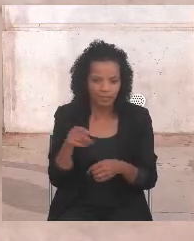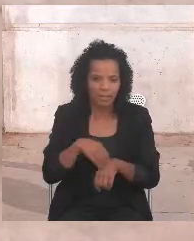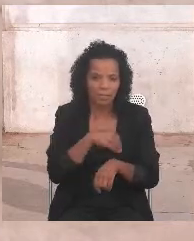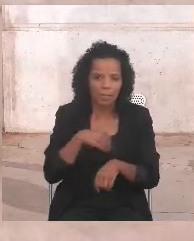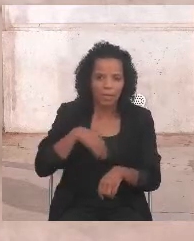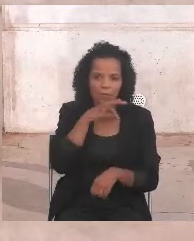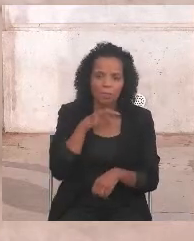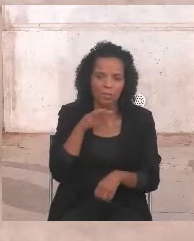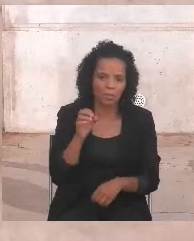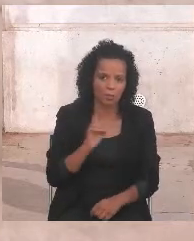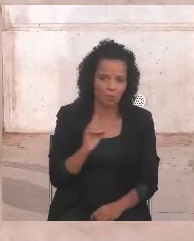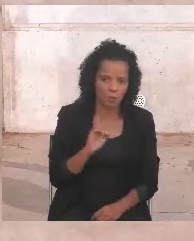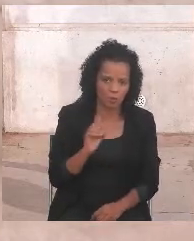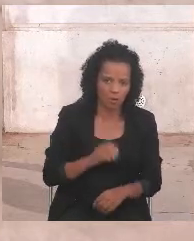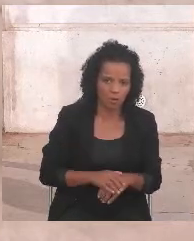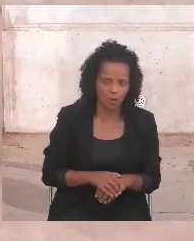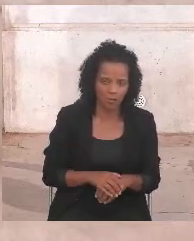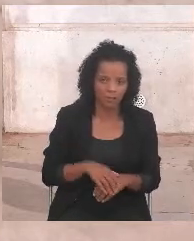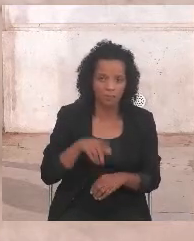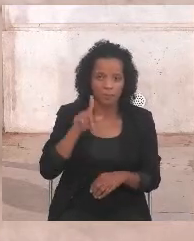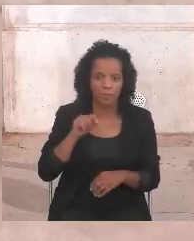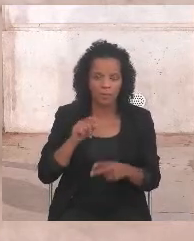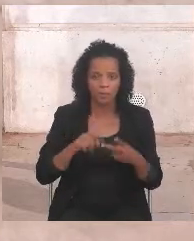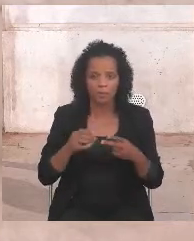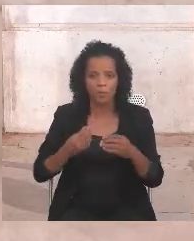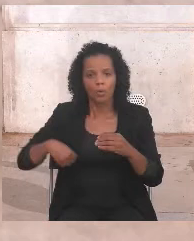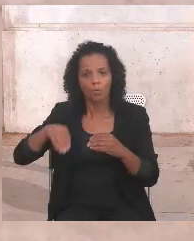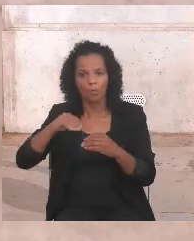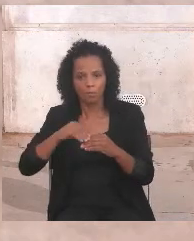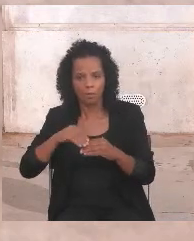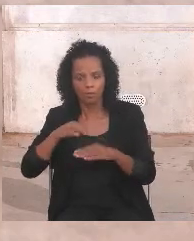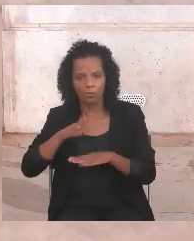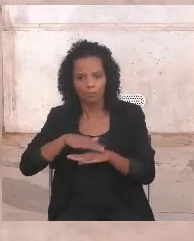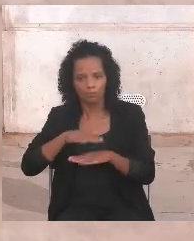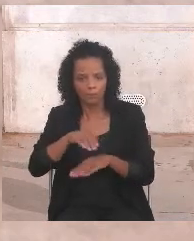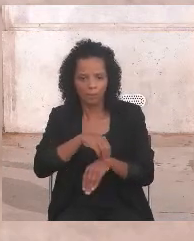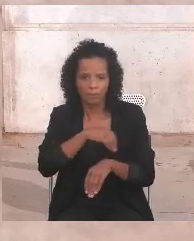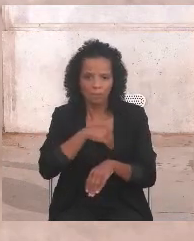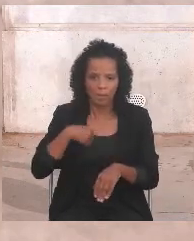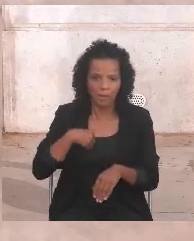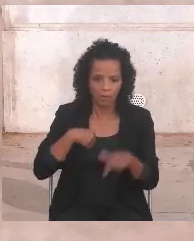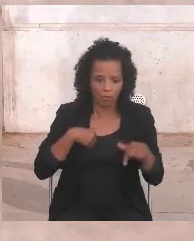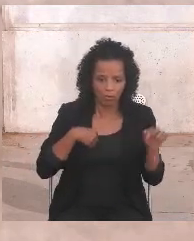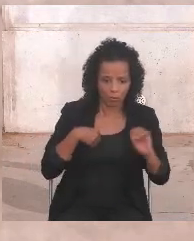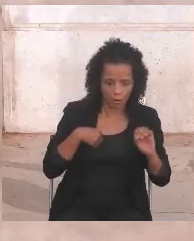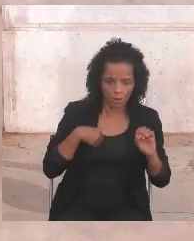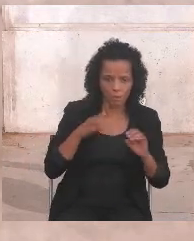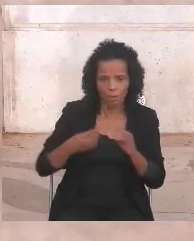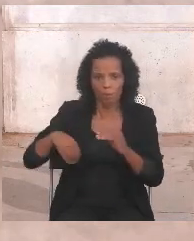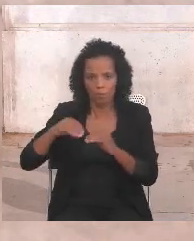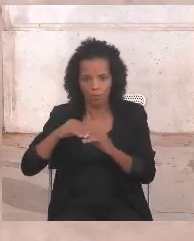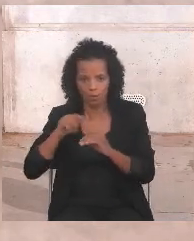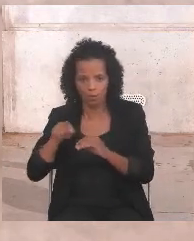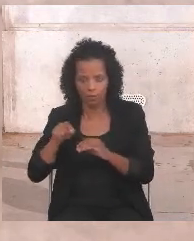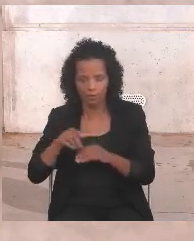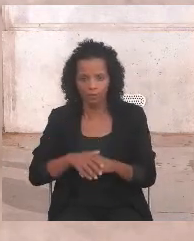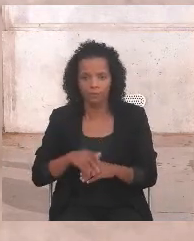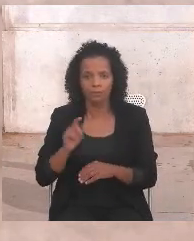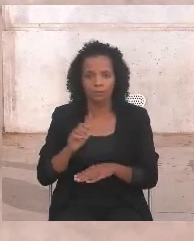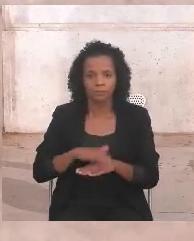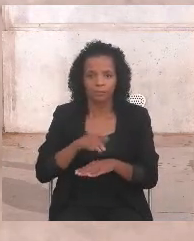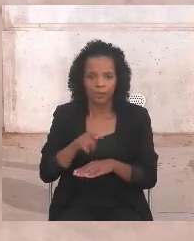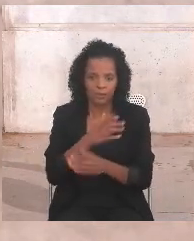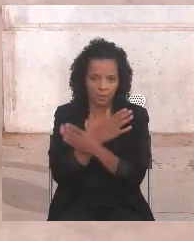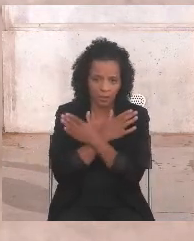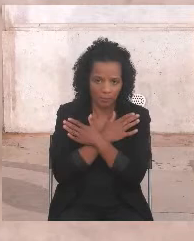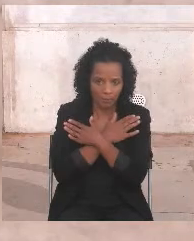de família. Um complemento para que possam ter esse médico que hoje não têm. E é também por isso, meus amigos,